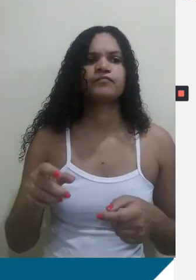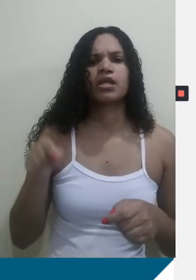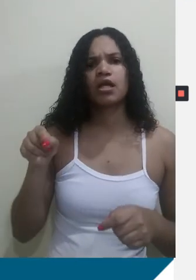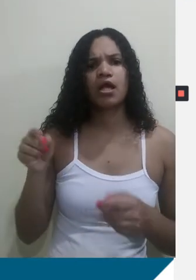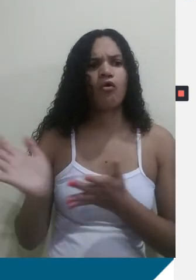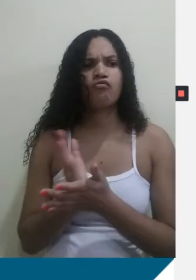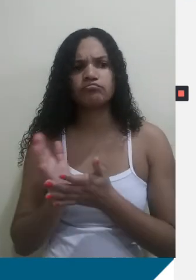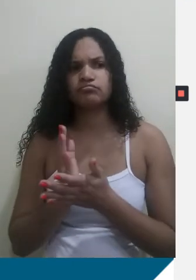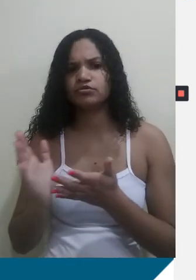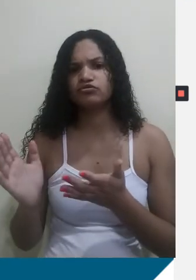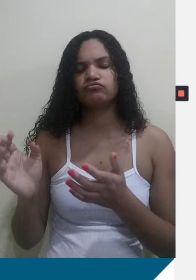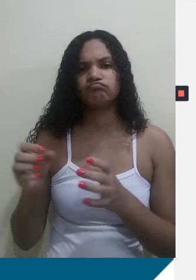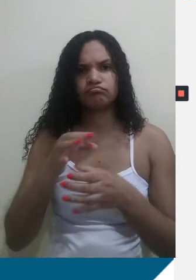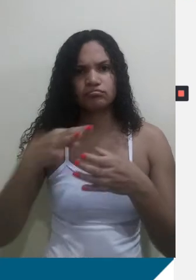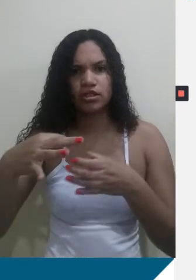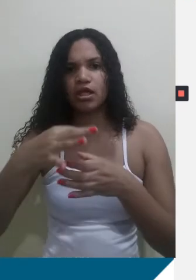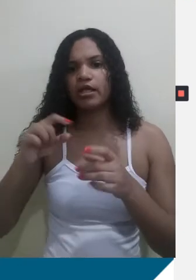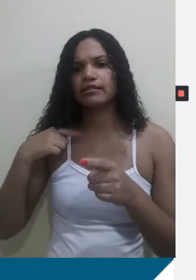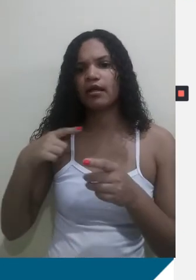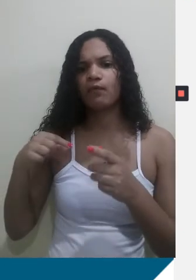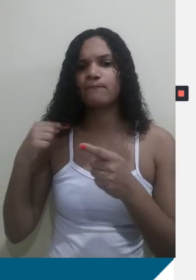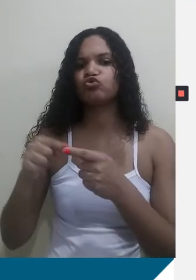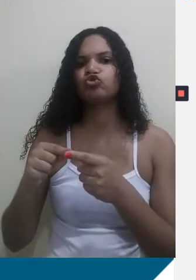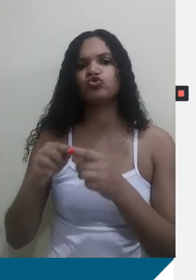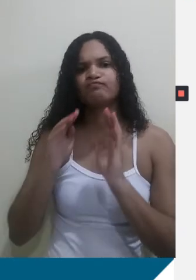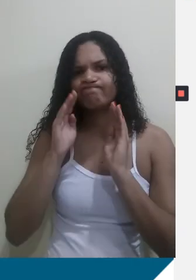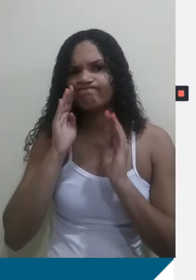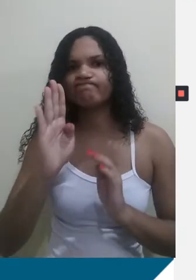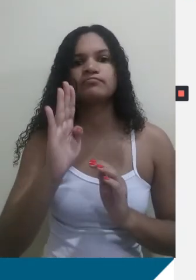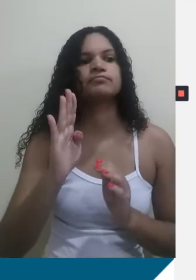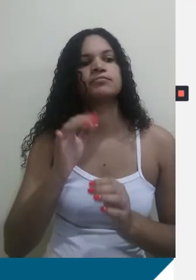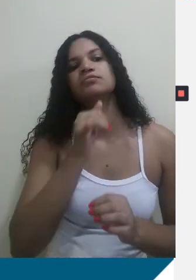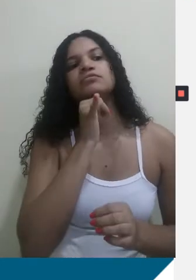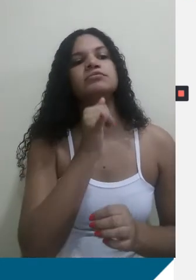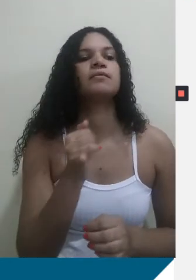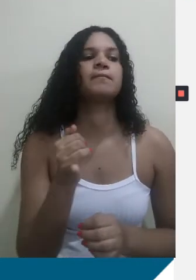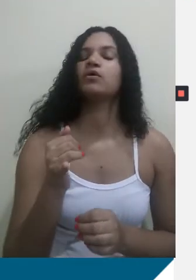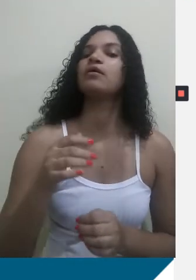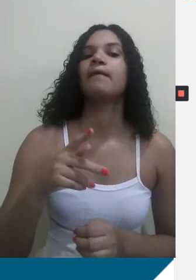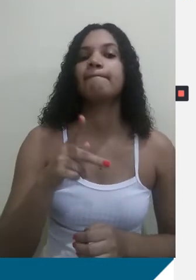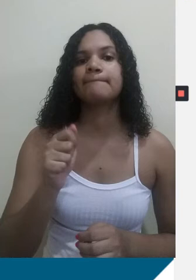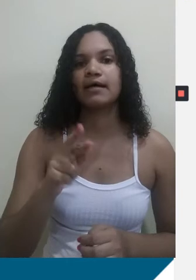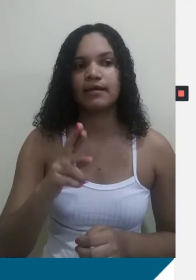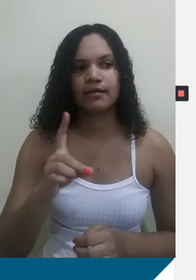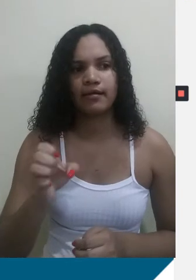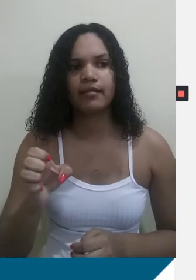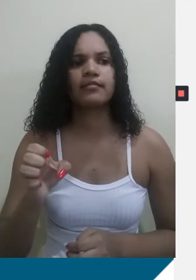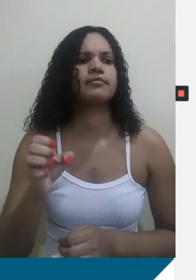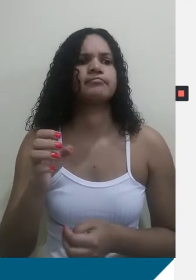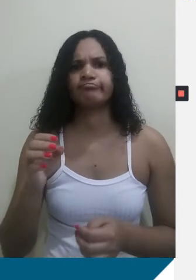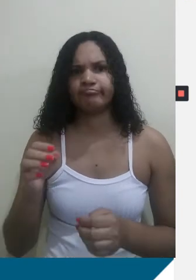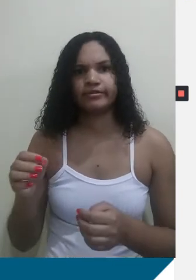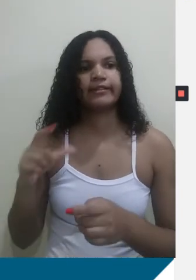rico em celulose, que é um tipo de carboidrato, um polissacarídeo. Os vacúolos, que têm